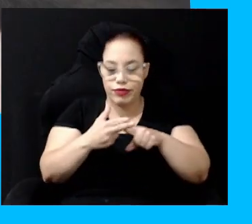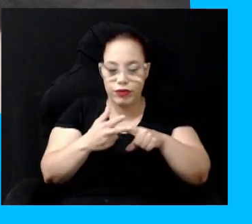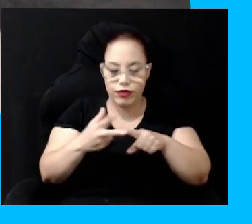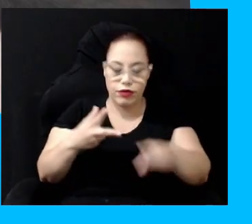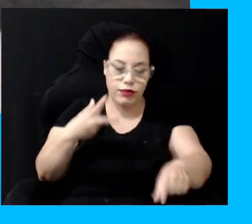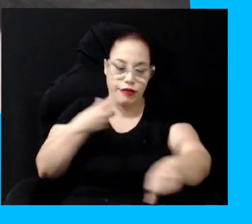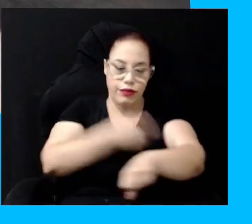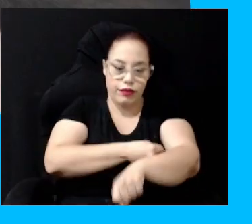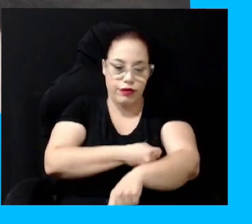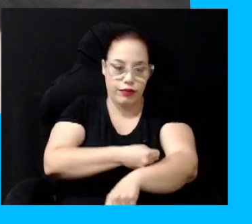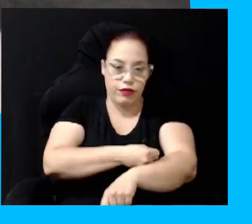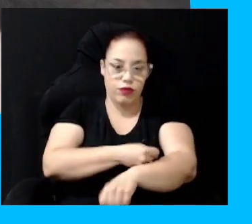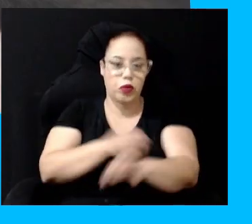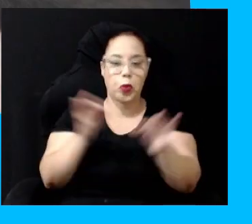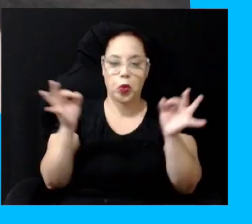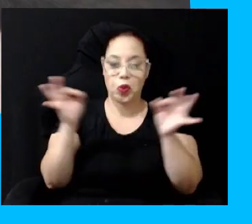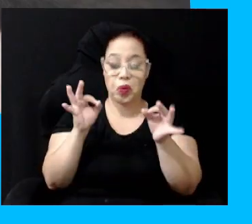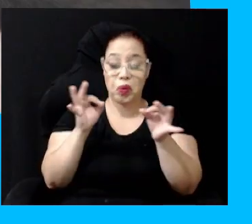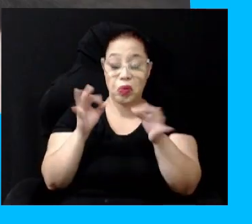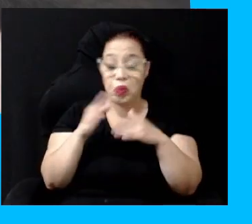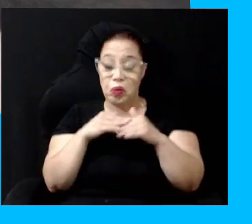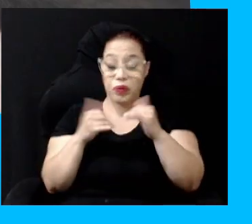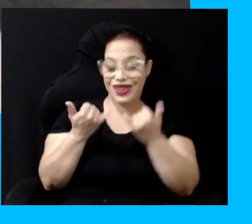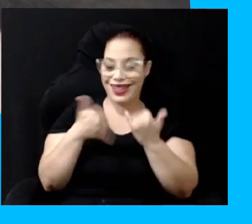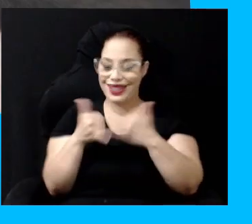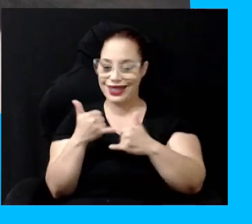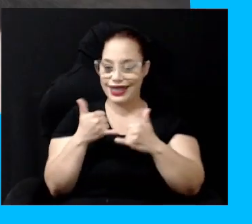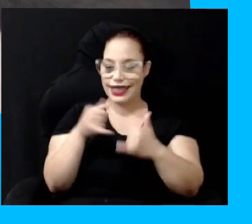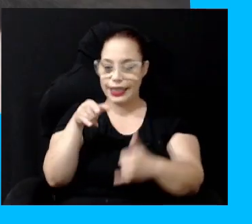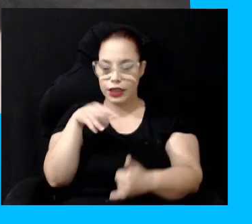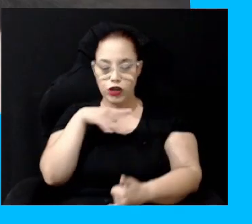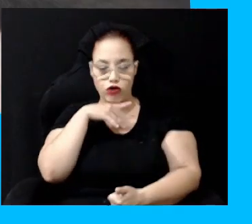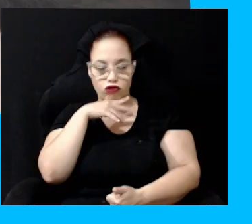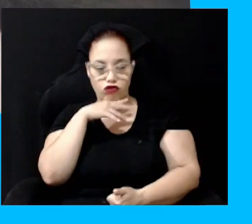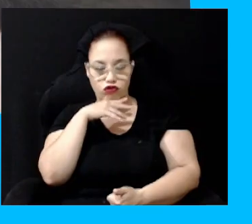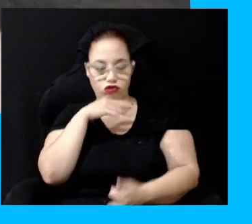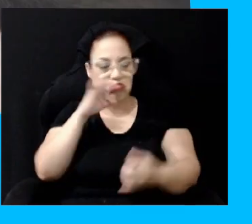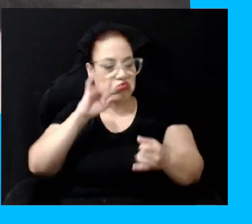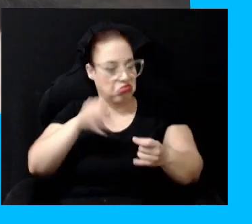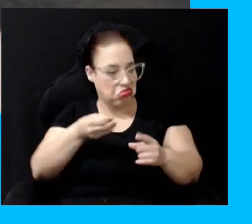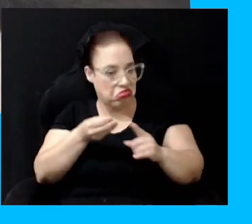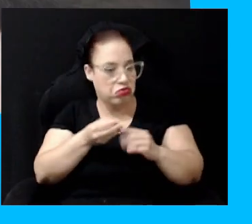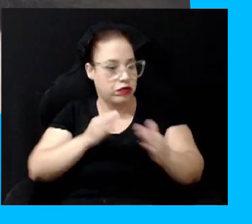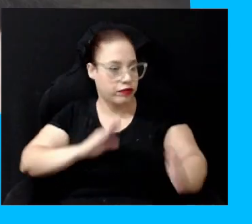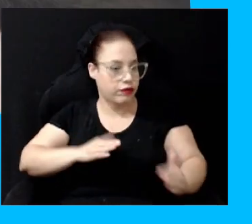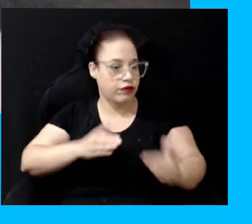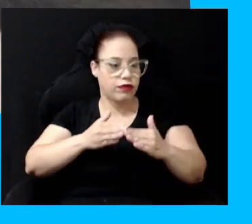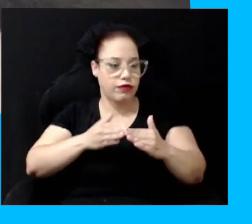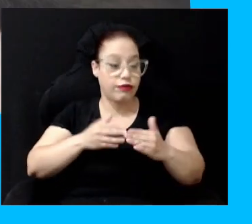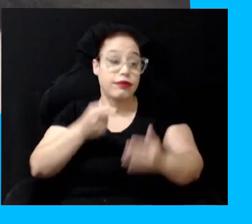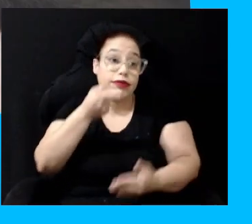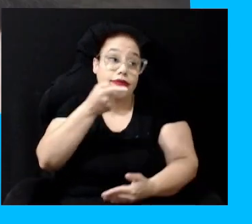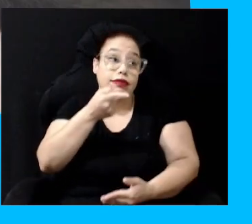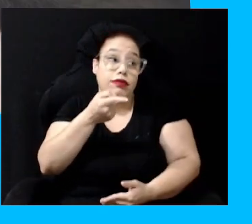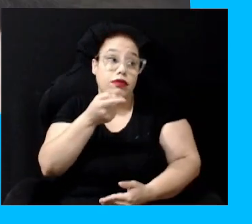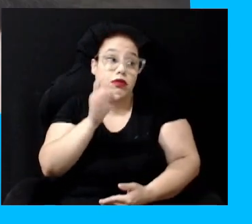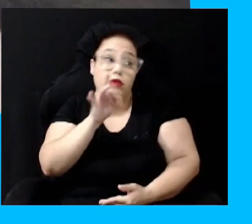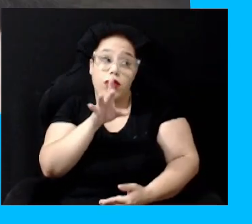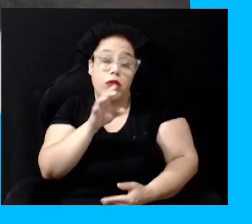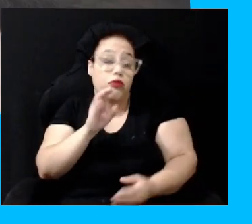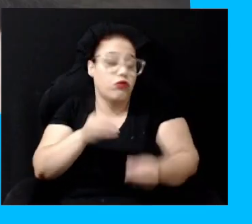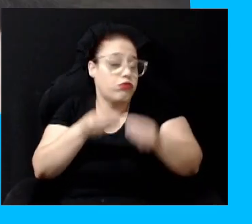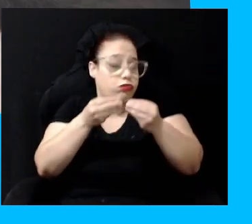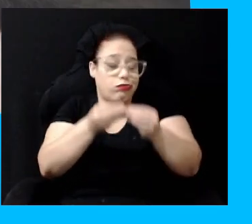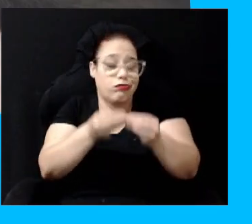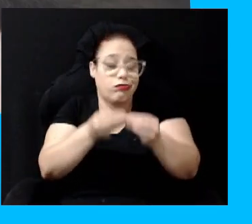é muito simpático e brincalhão. Esse bichano pode ser uma ótima companhia para você, mas ele só está disponível para casas